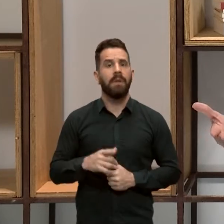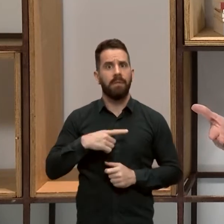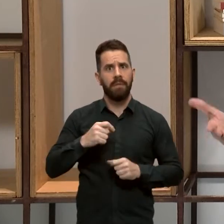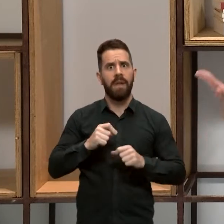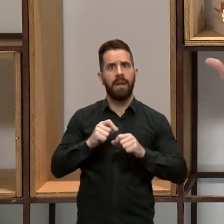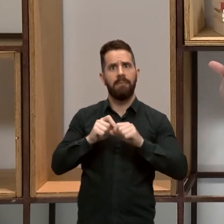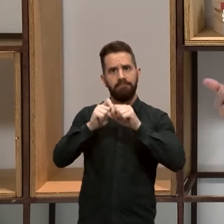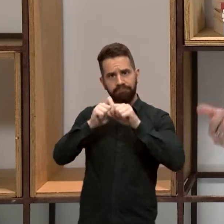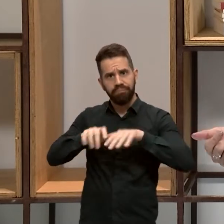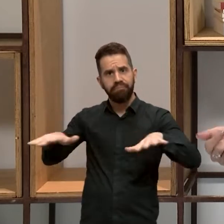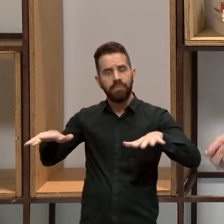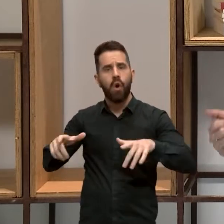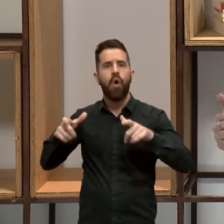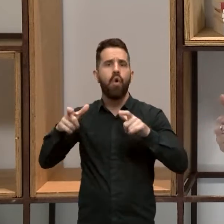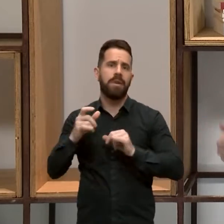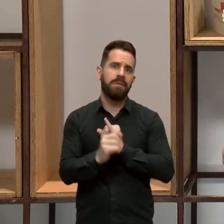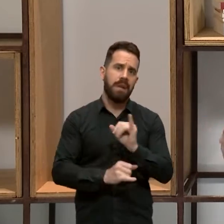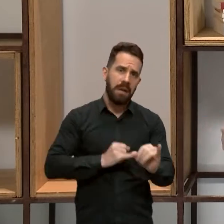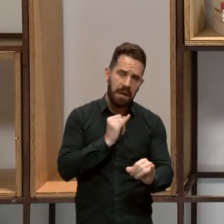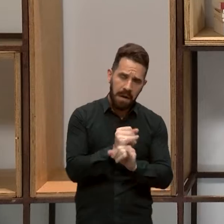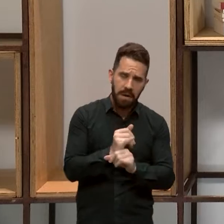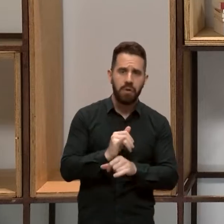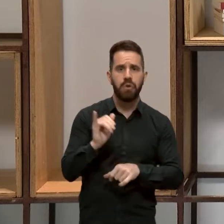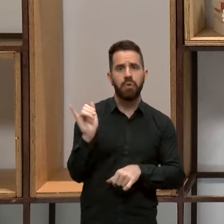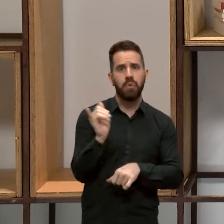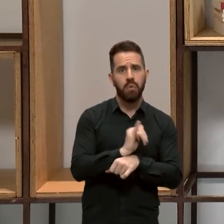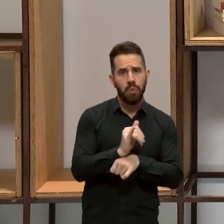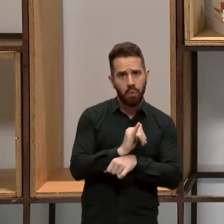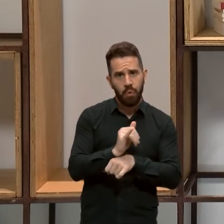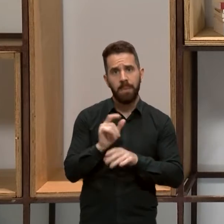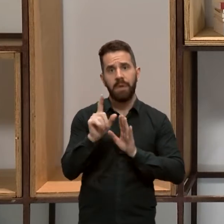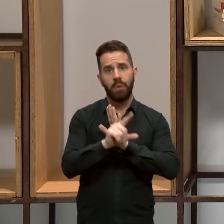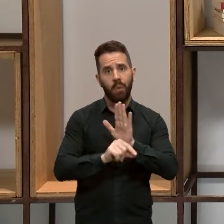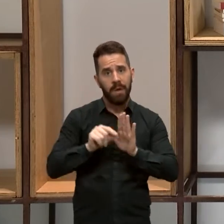pela internet. Acompanhe no YouTube, Twitter e Facebook.